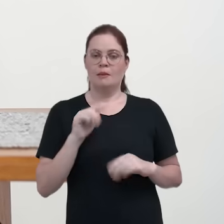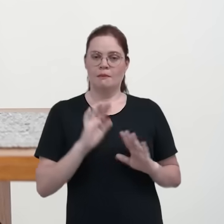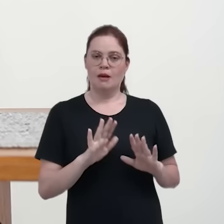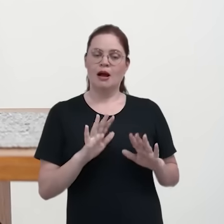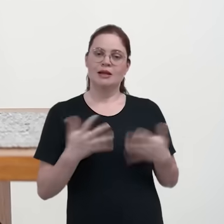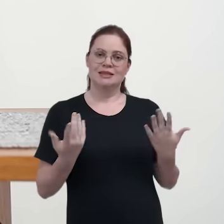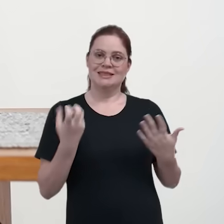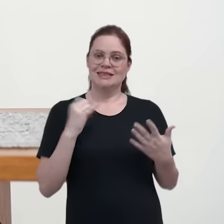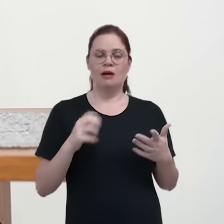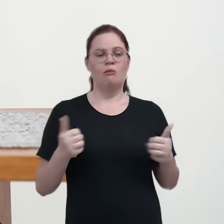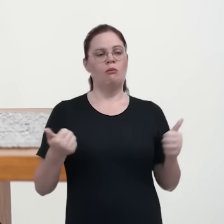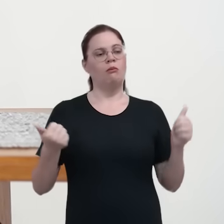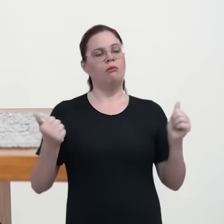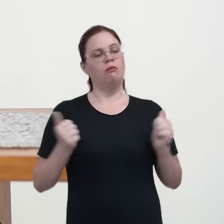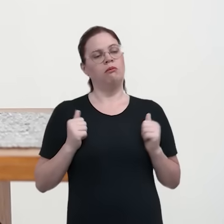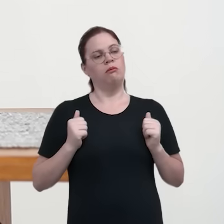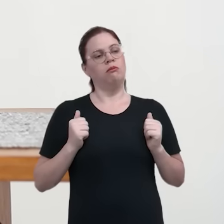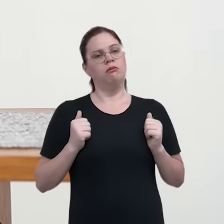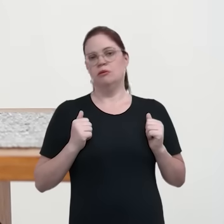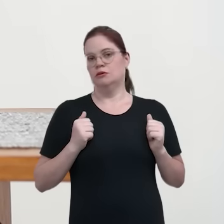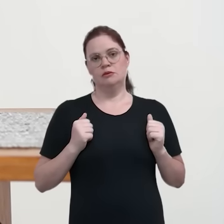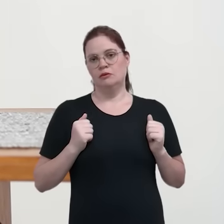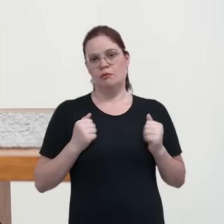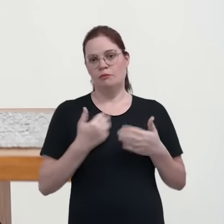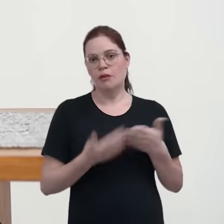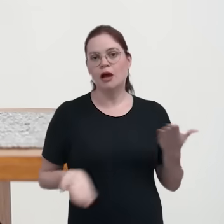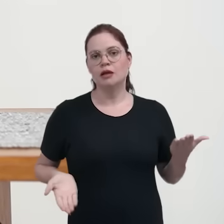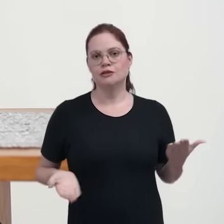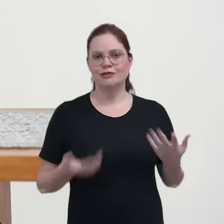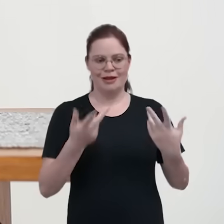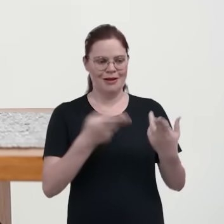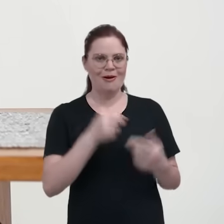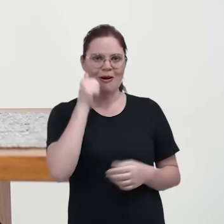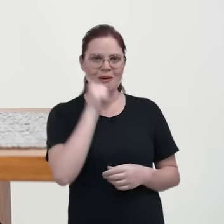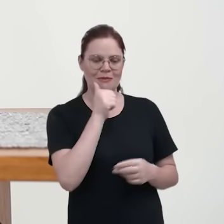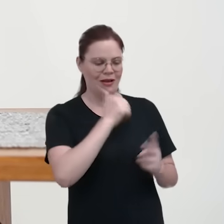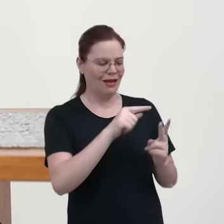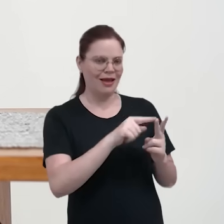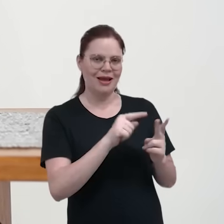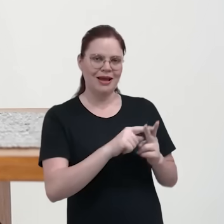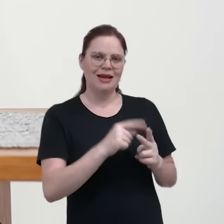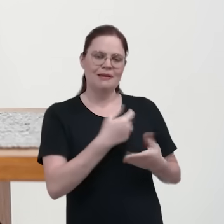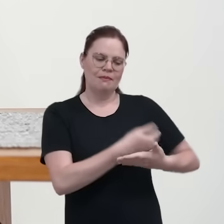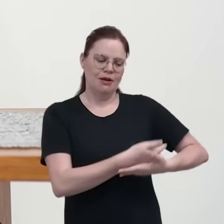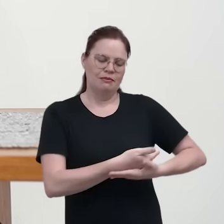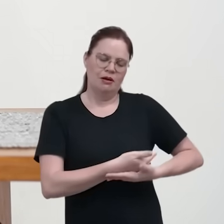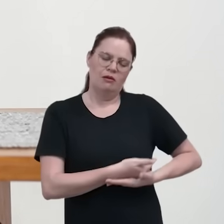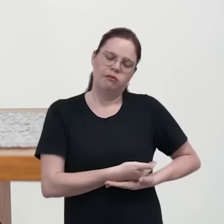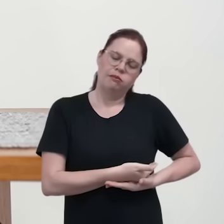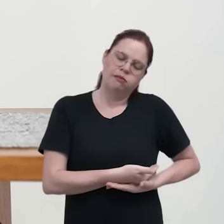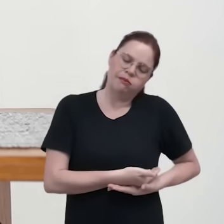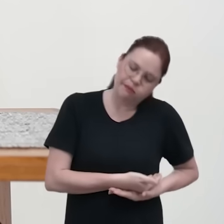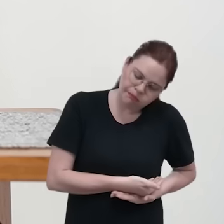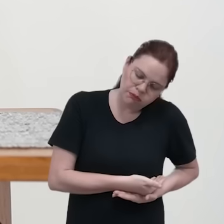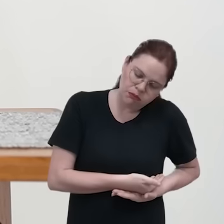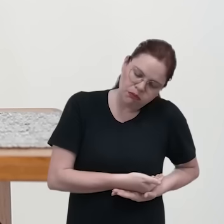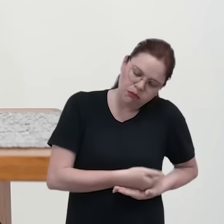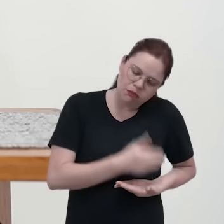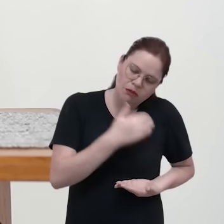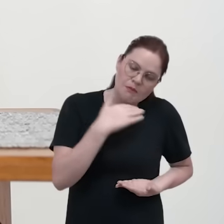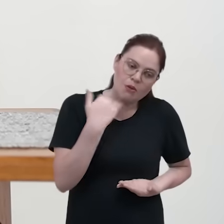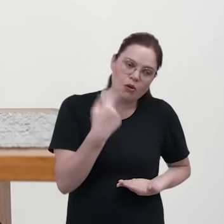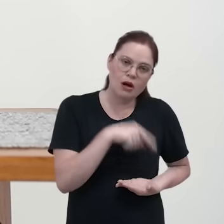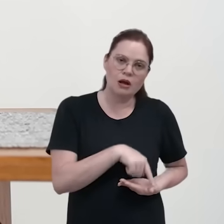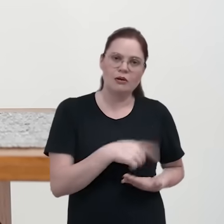porém, ela não teve esse cuidado, né? Ela não zelou, ela não cuidou do maior bem que ela